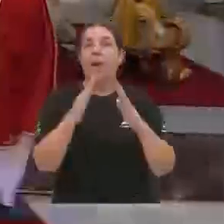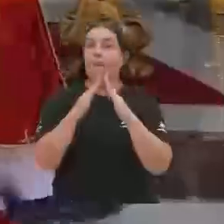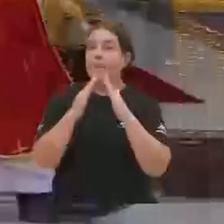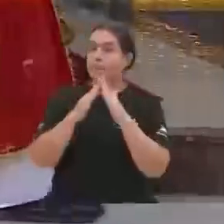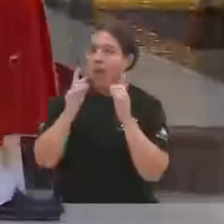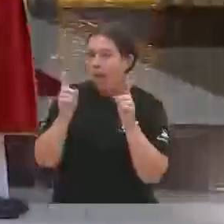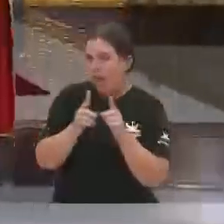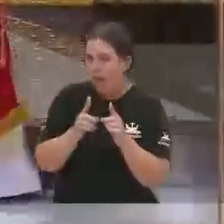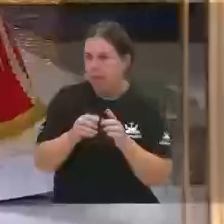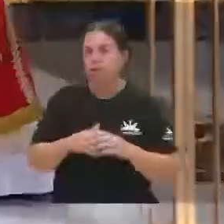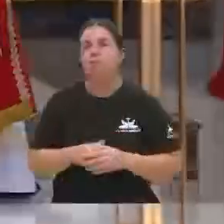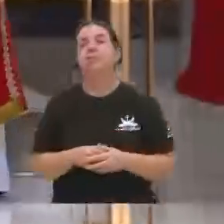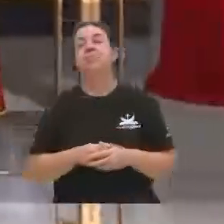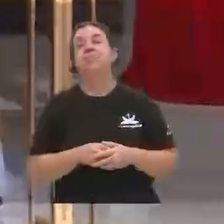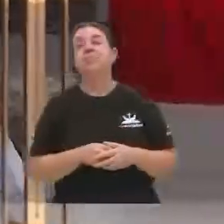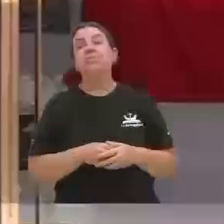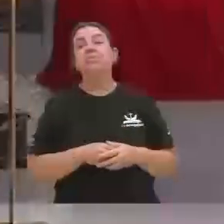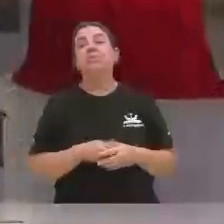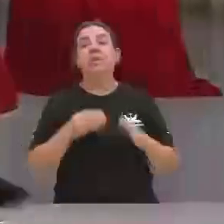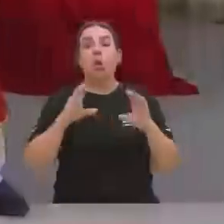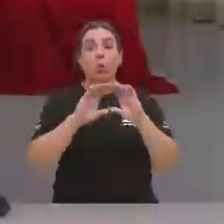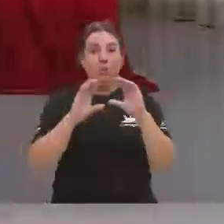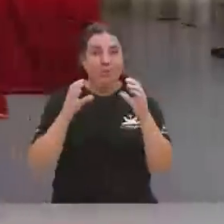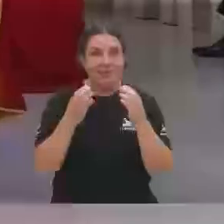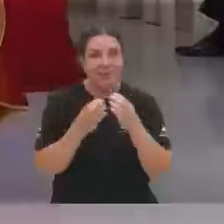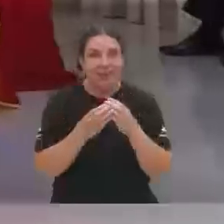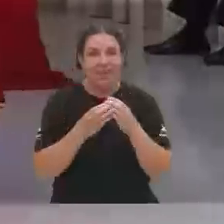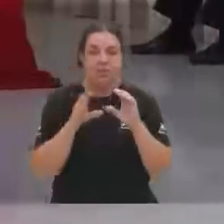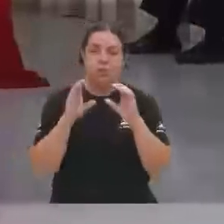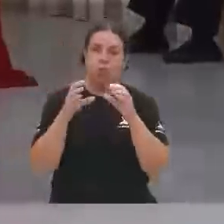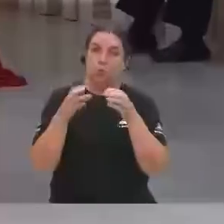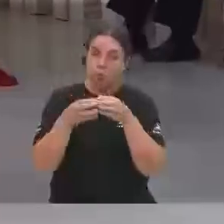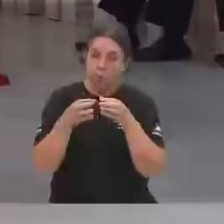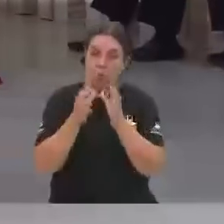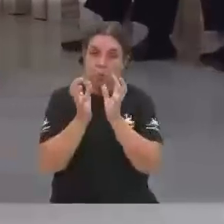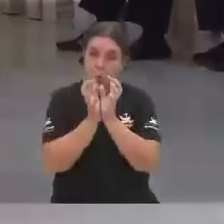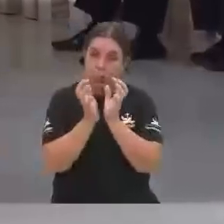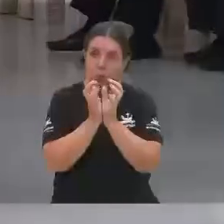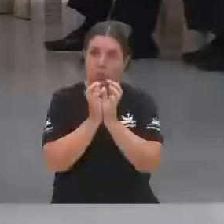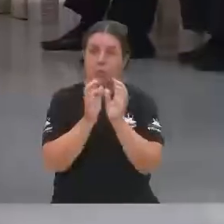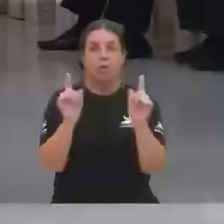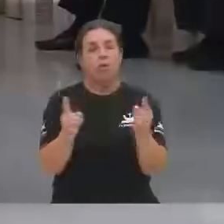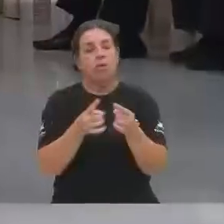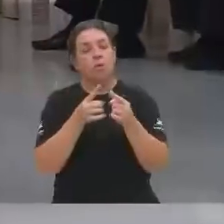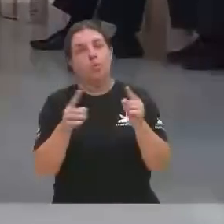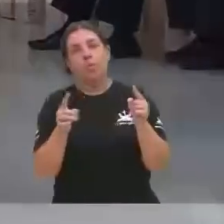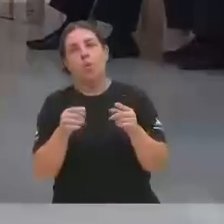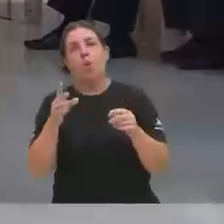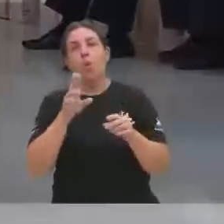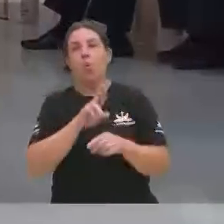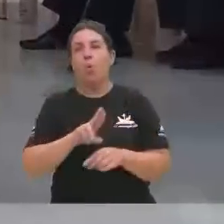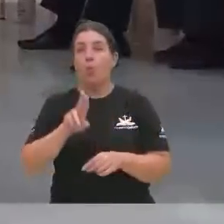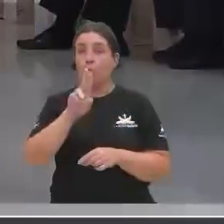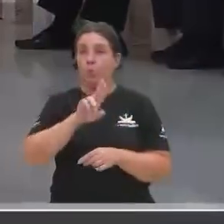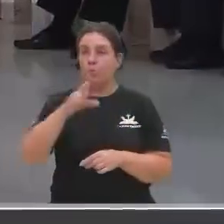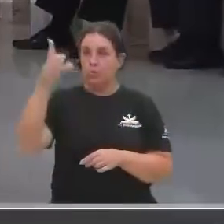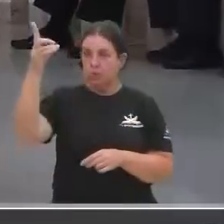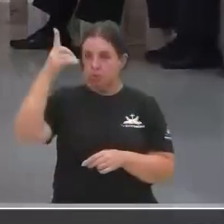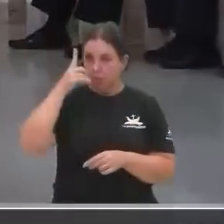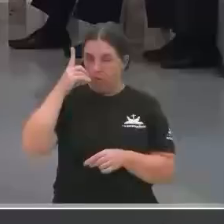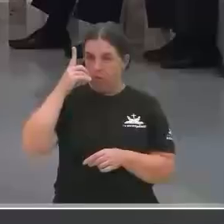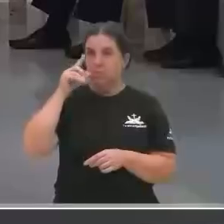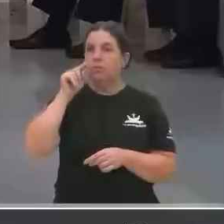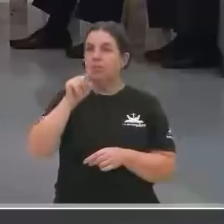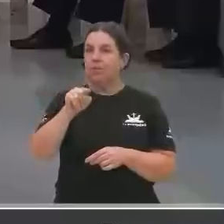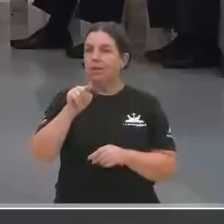capelas nas Comunidades dos grupos usam dos seus dons